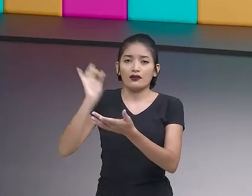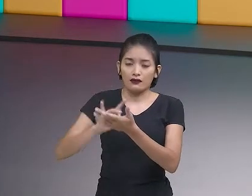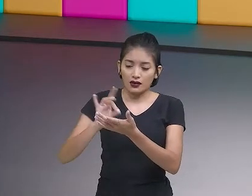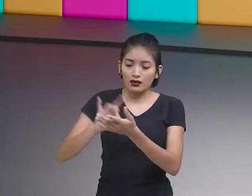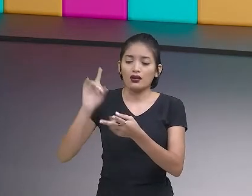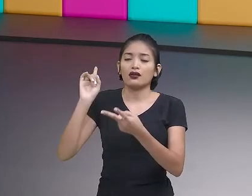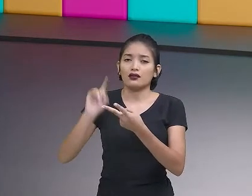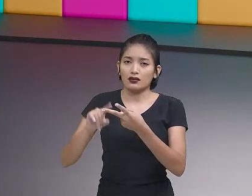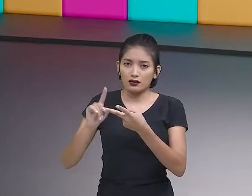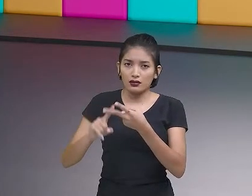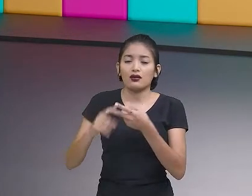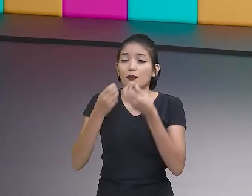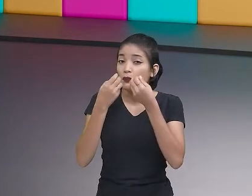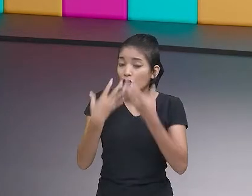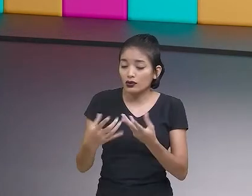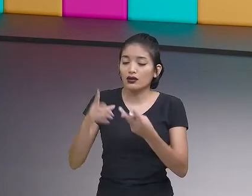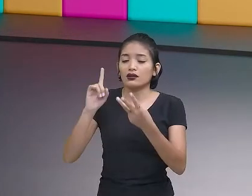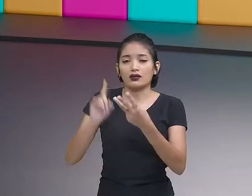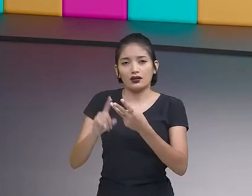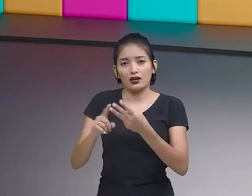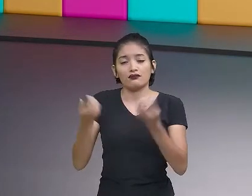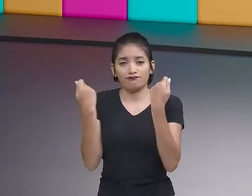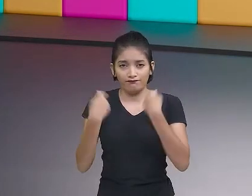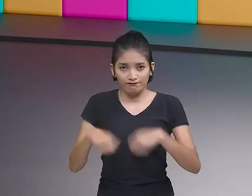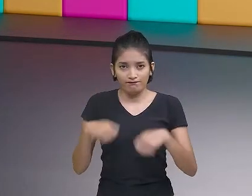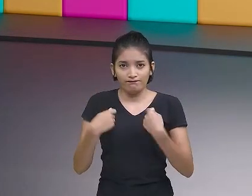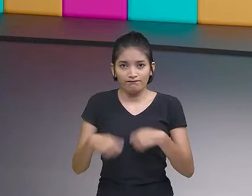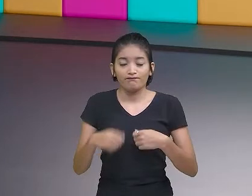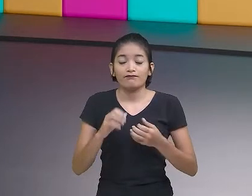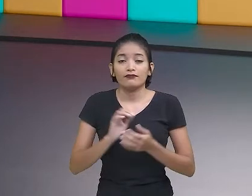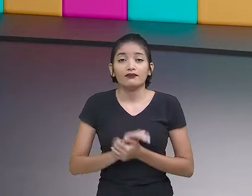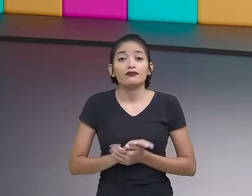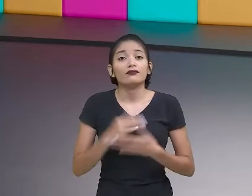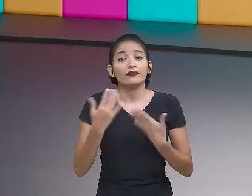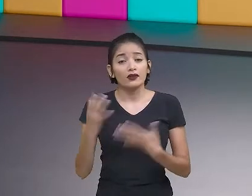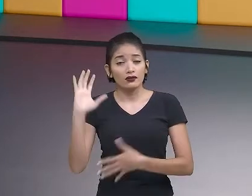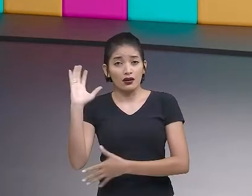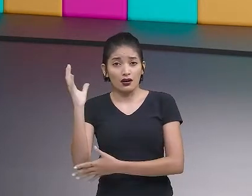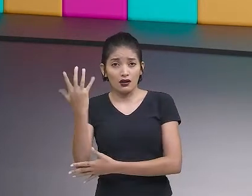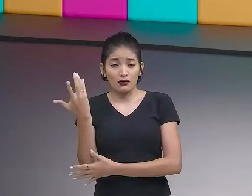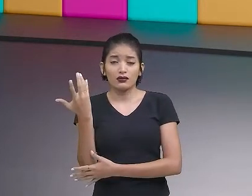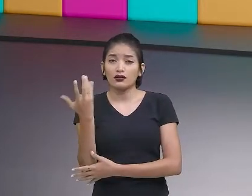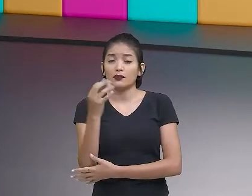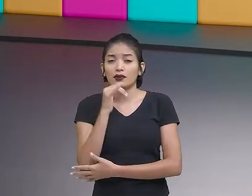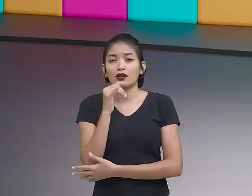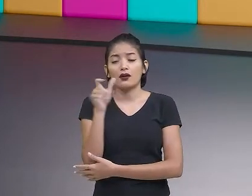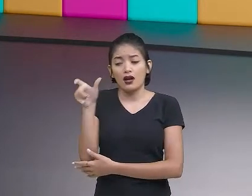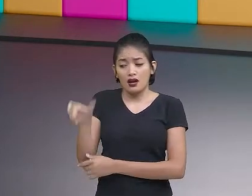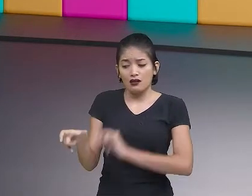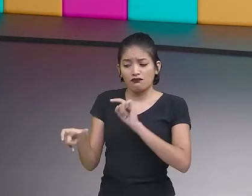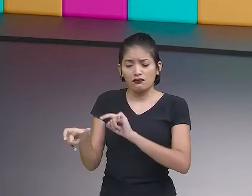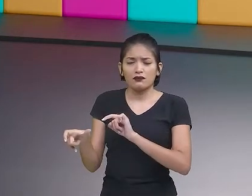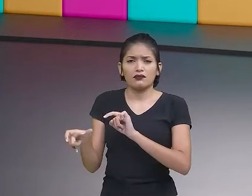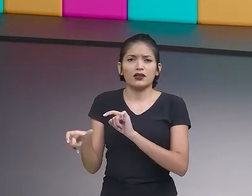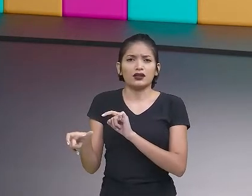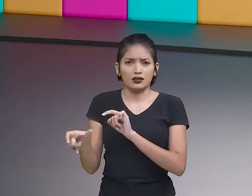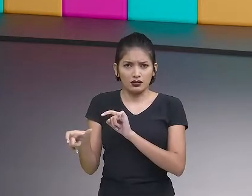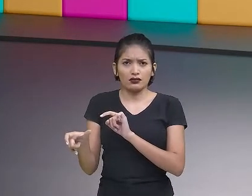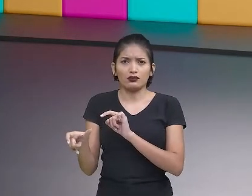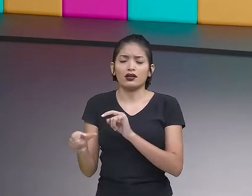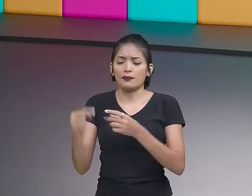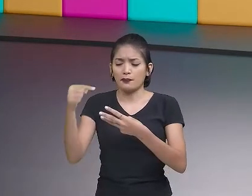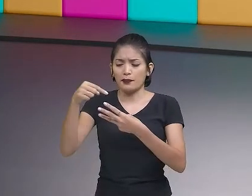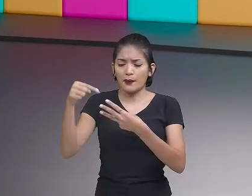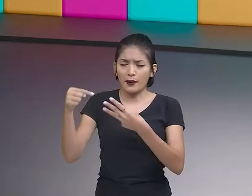e da necessidade, ok? São situações em que acontece quando a pessoa tem essa macrocompetência